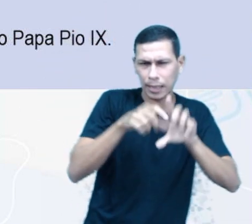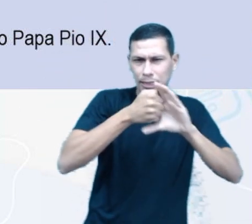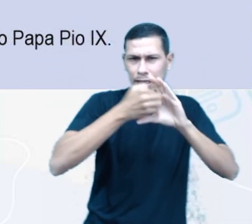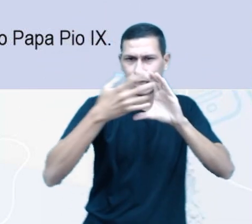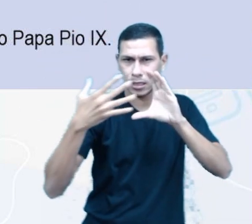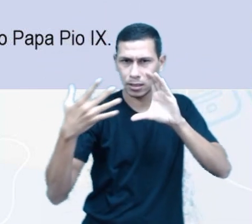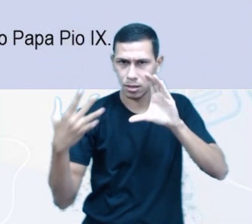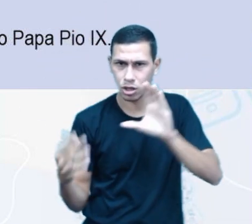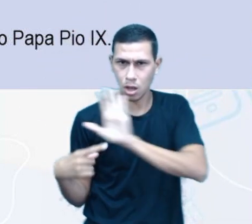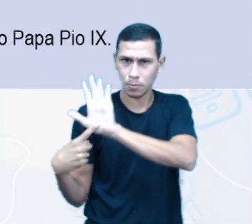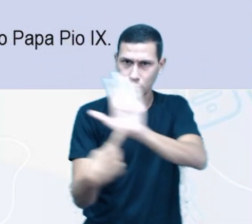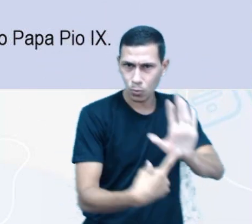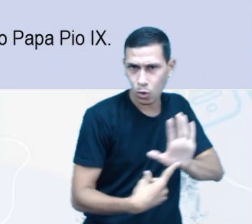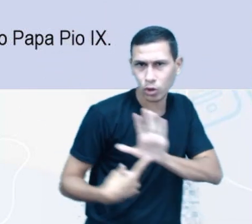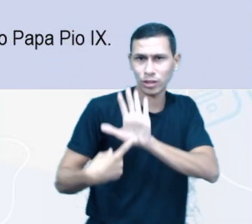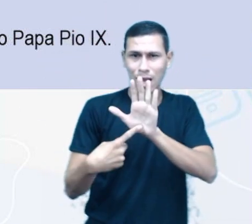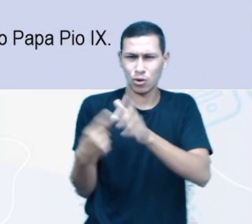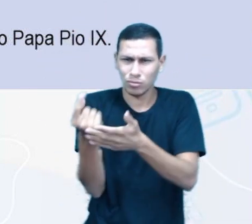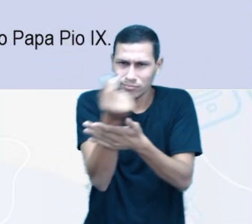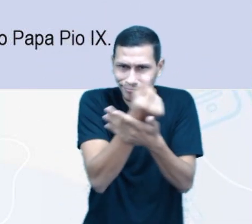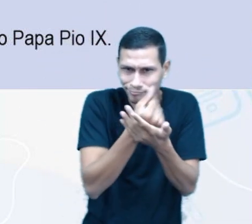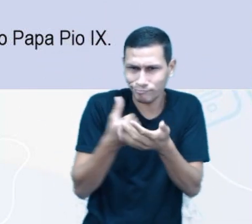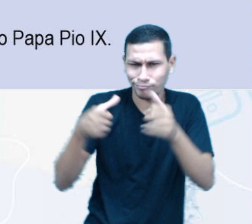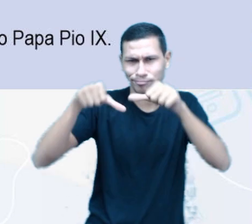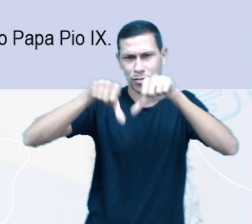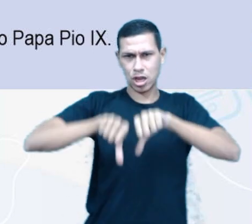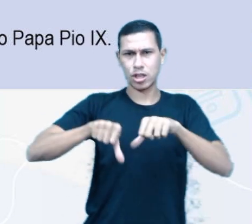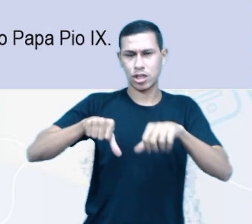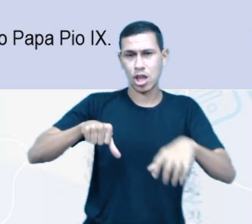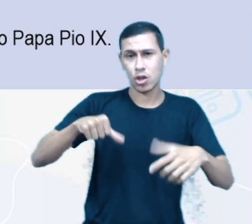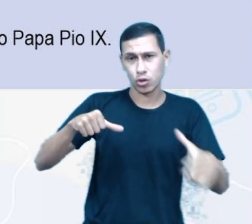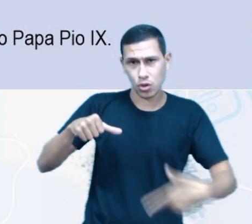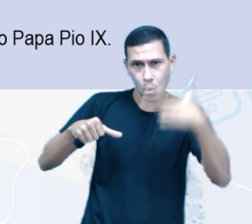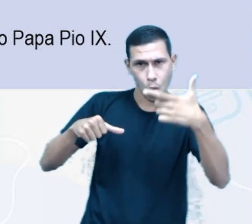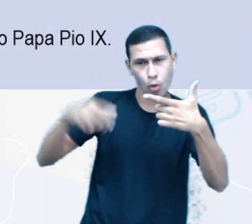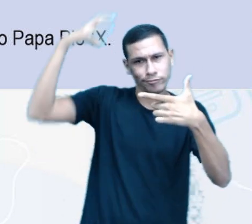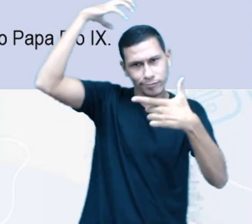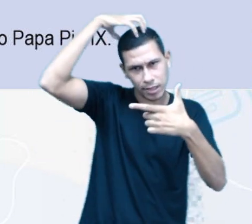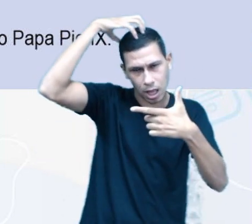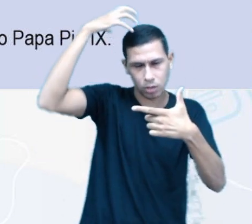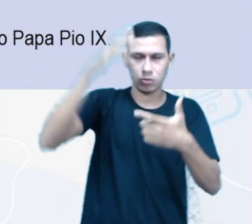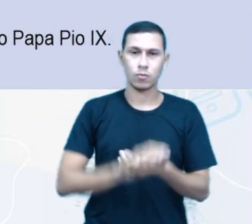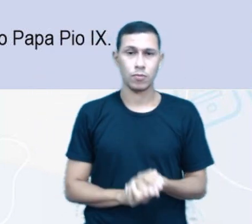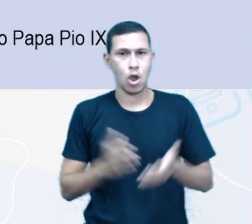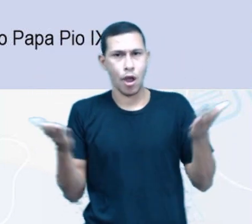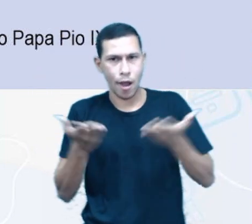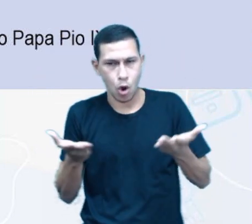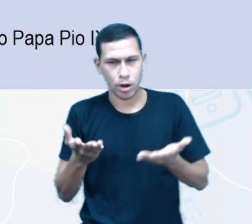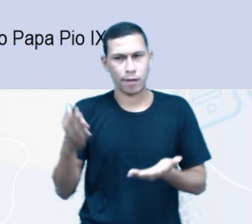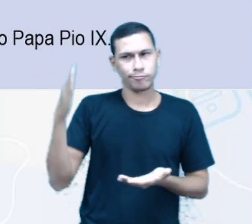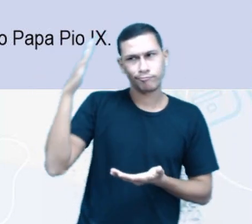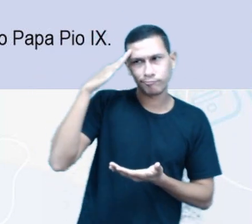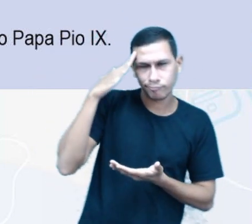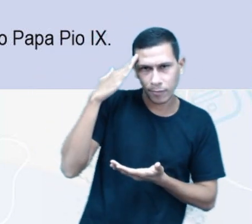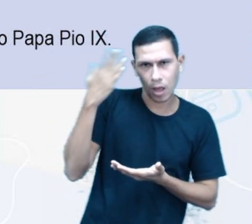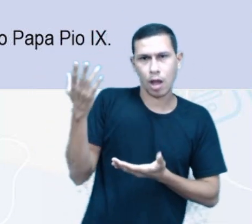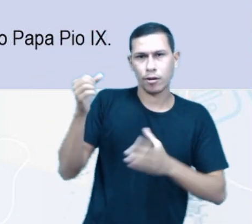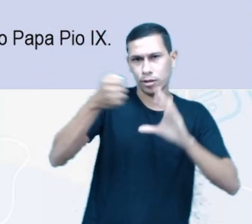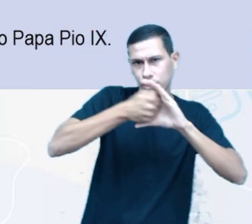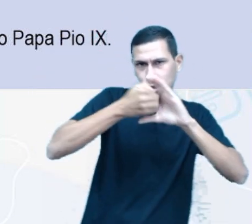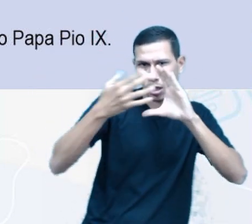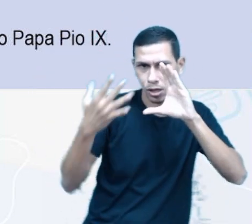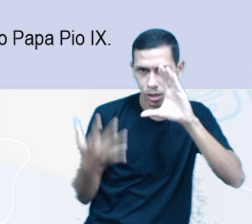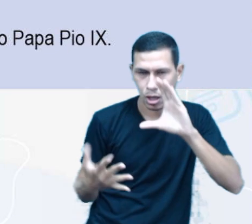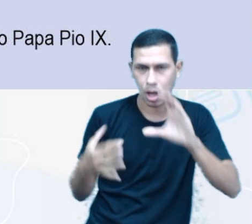que levaram à crise do Segundo Reinado. Vamos lá falar um pouquinho então sobre as características do apogeu. Olha, no